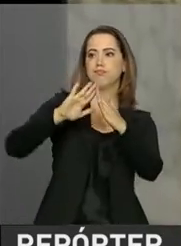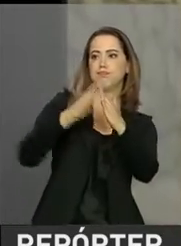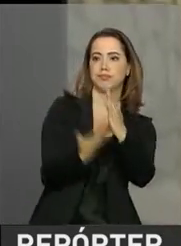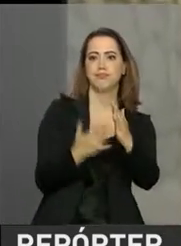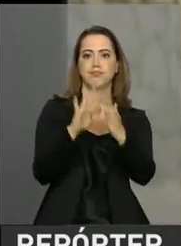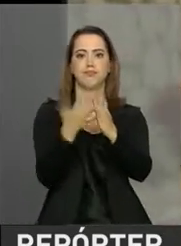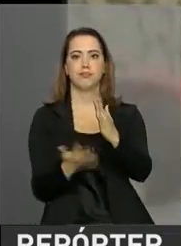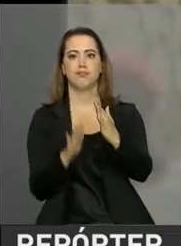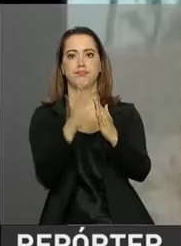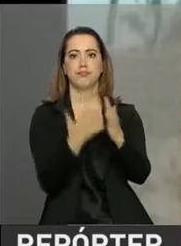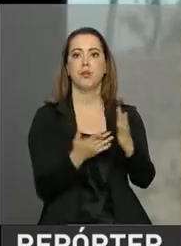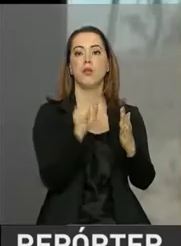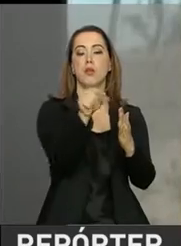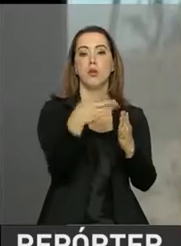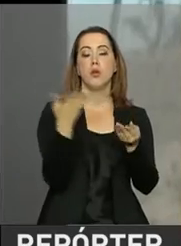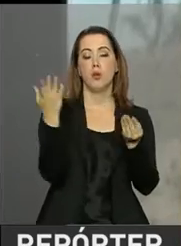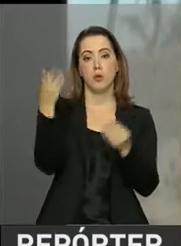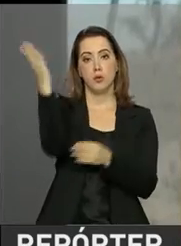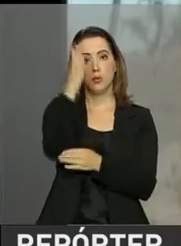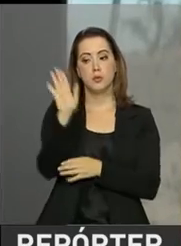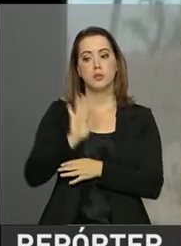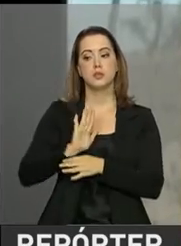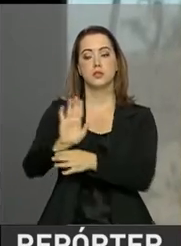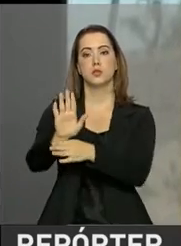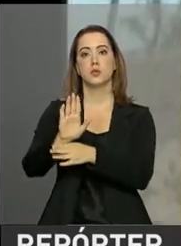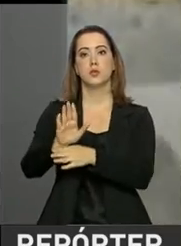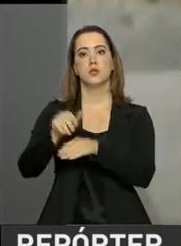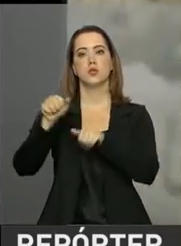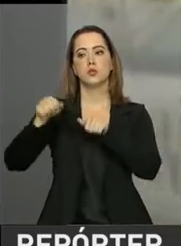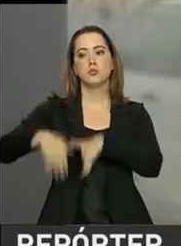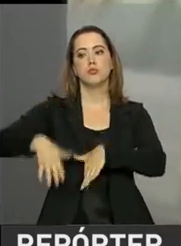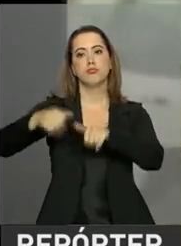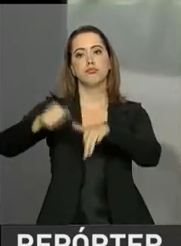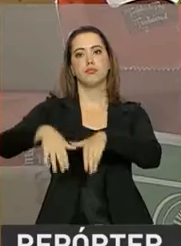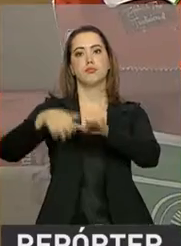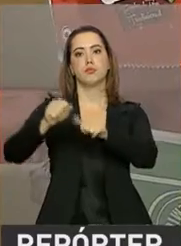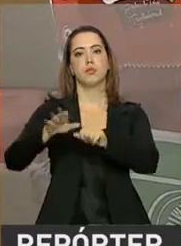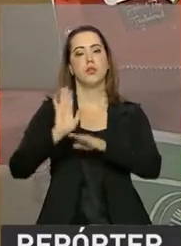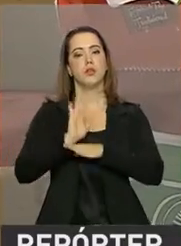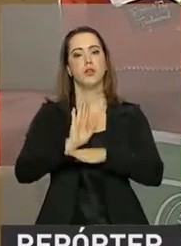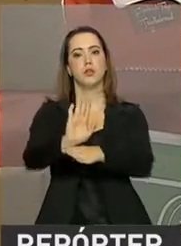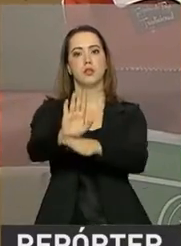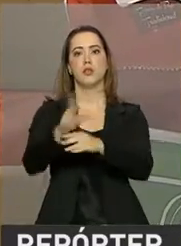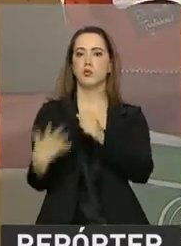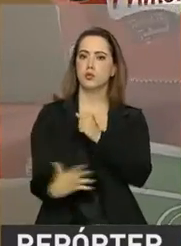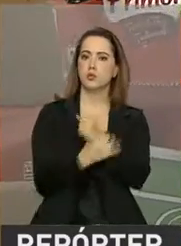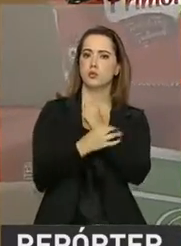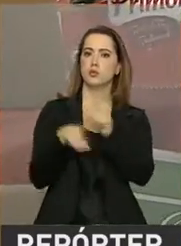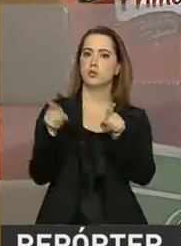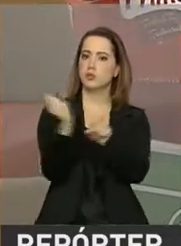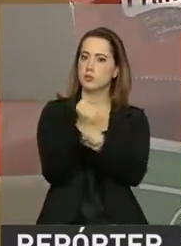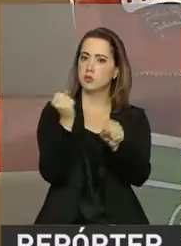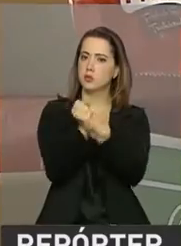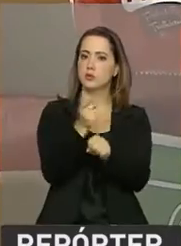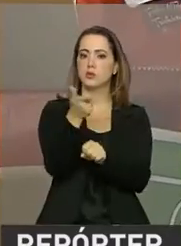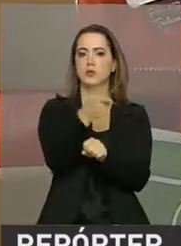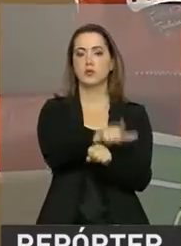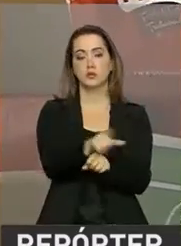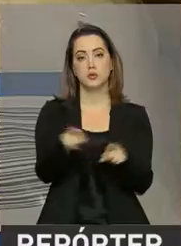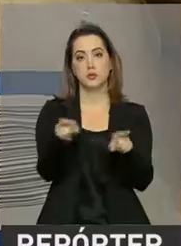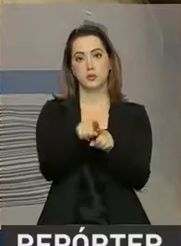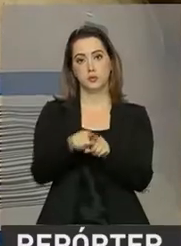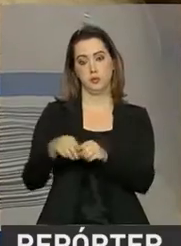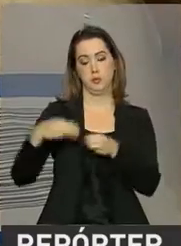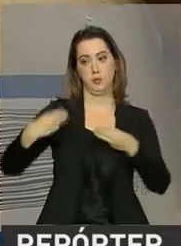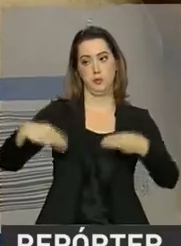Brasil tem ajudado com o envio de tropas que colaboram com a segurança e reconstrução do país. Além disso, foi organizada pelo Ministério da Defesa